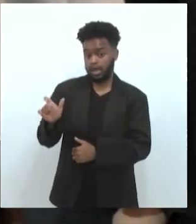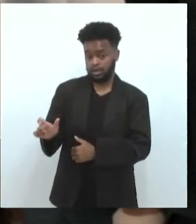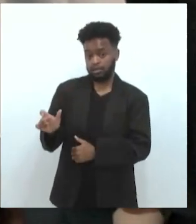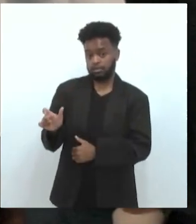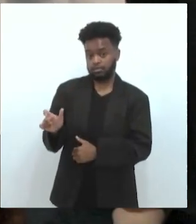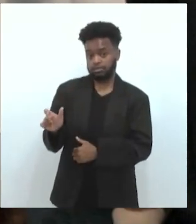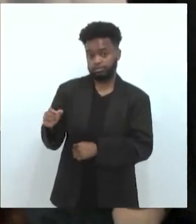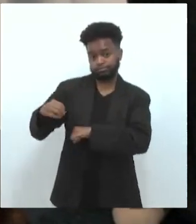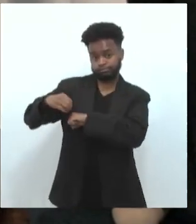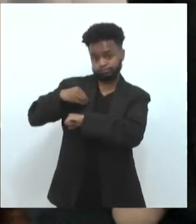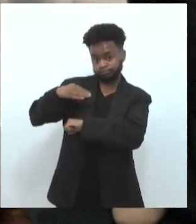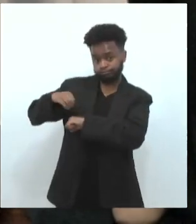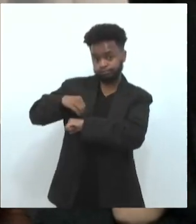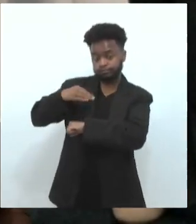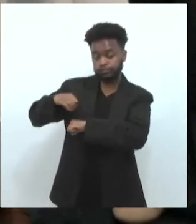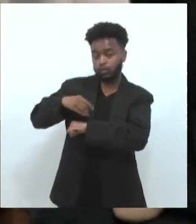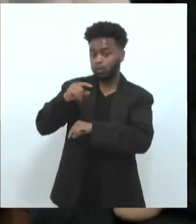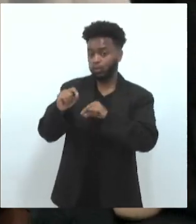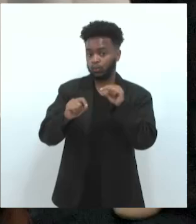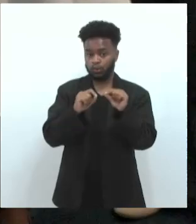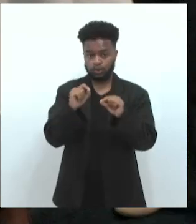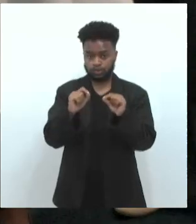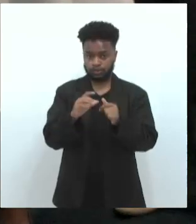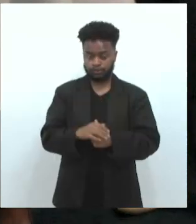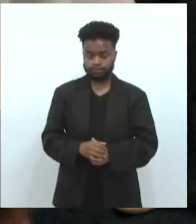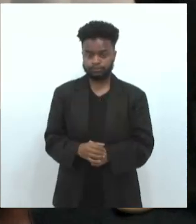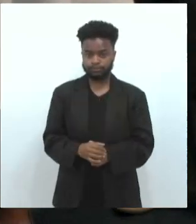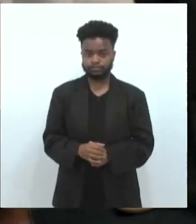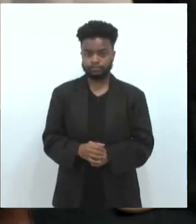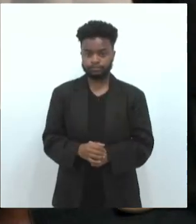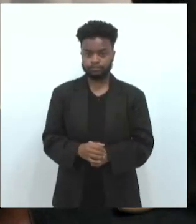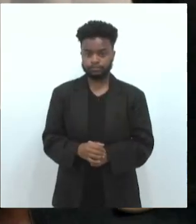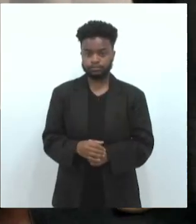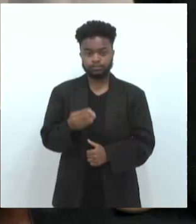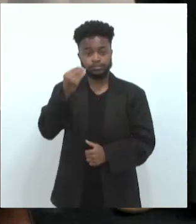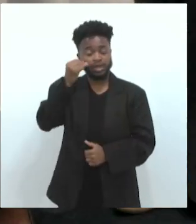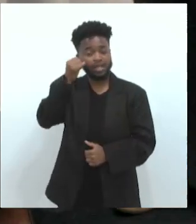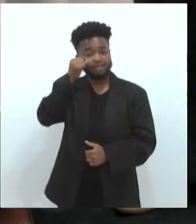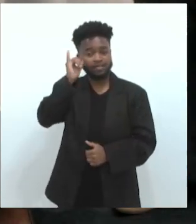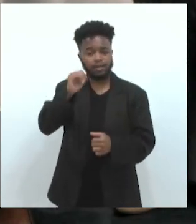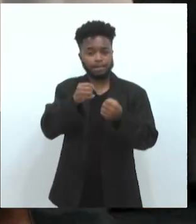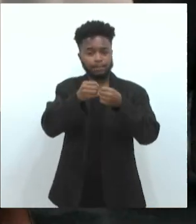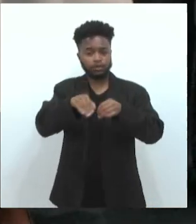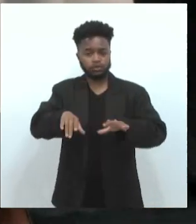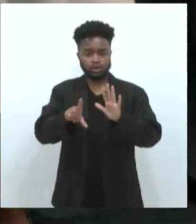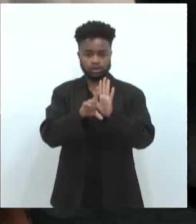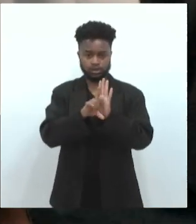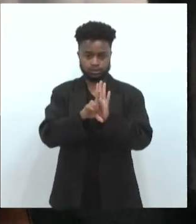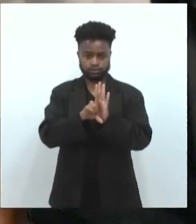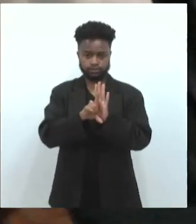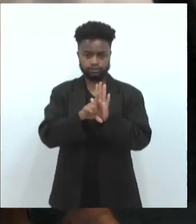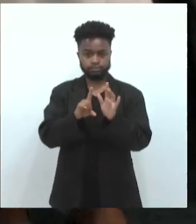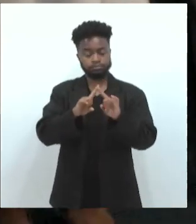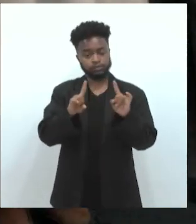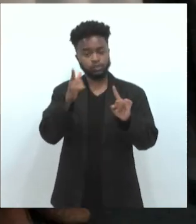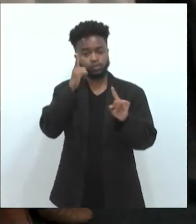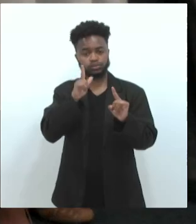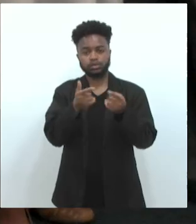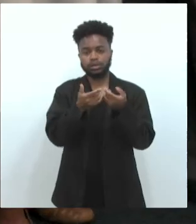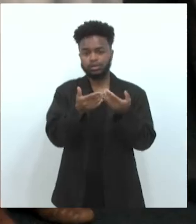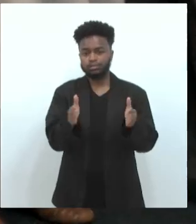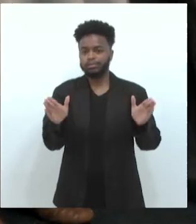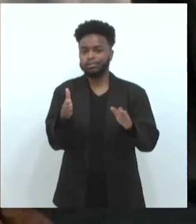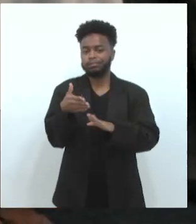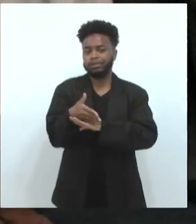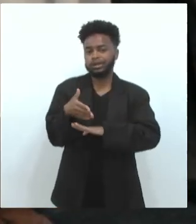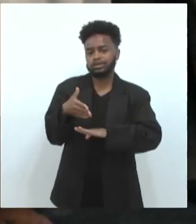a deputada Érica, que não prejudicava a lei de forma alguma, ampliava o escopo de